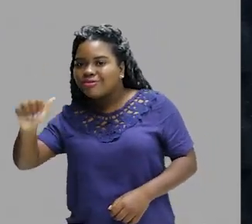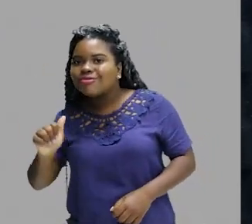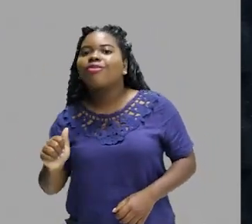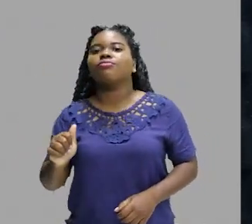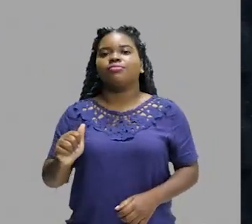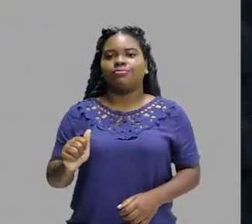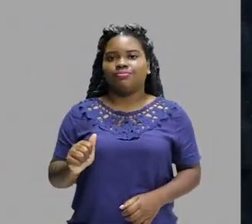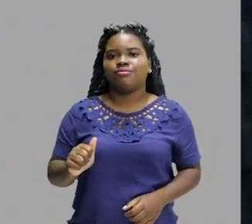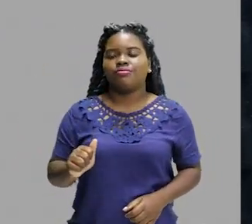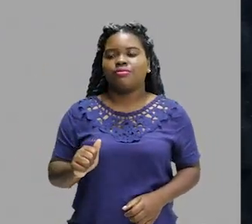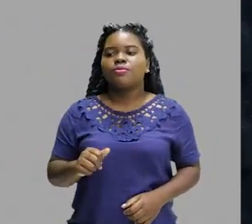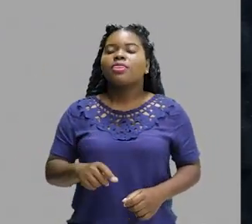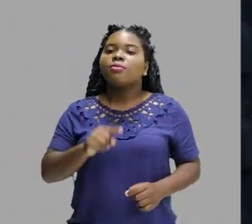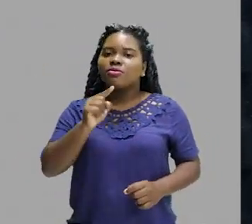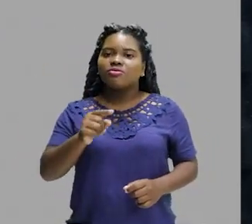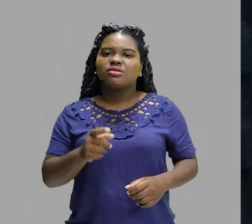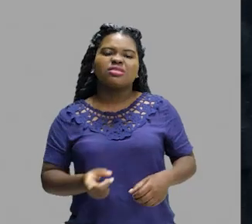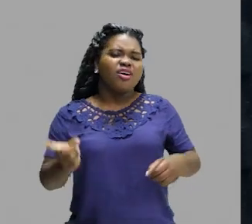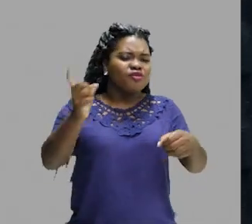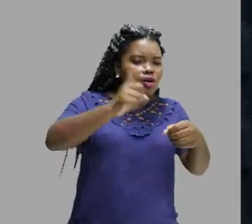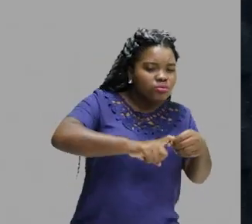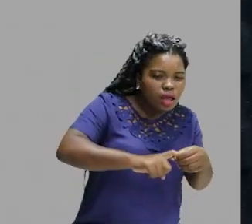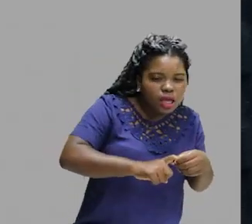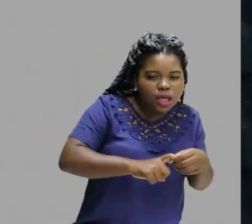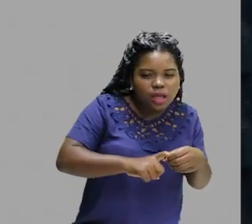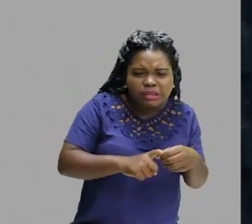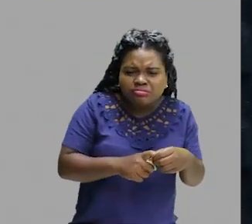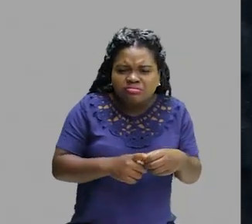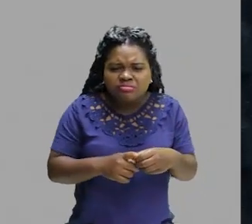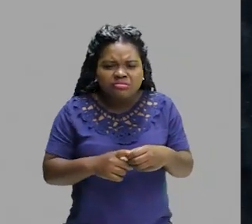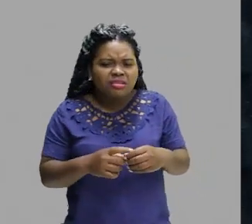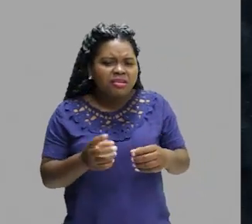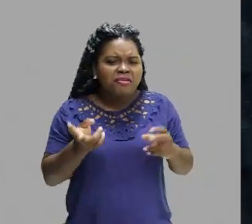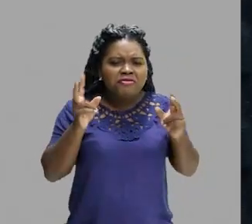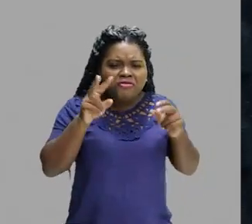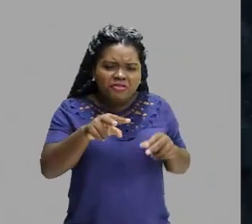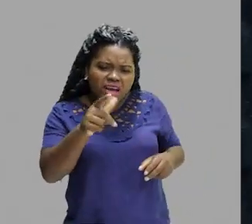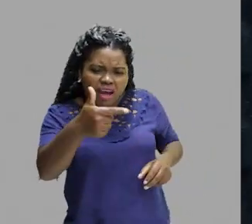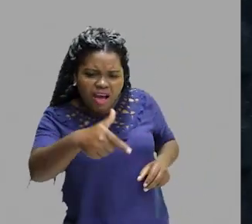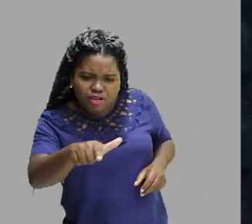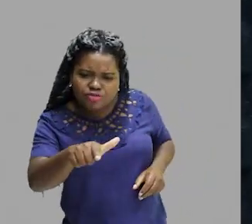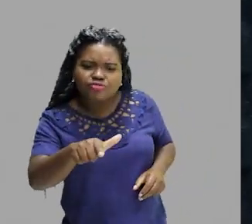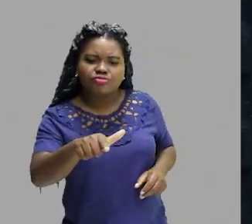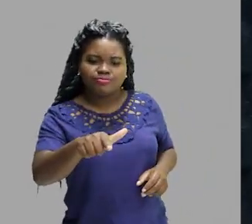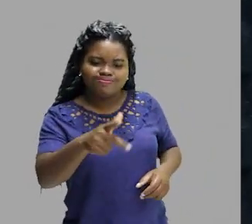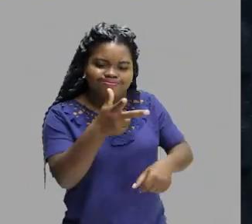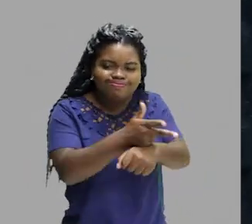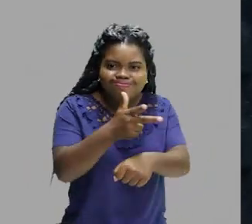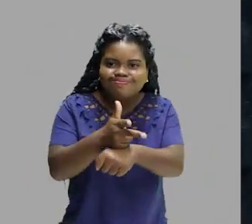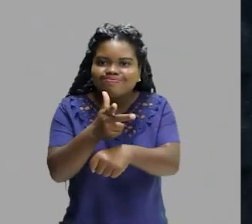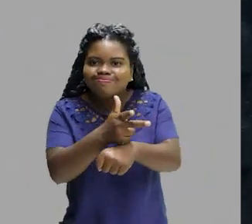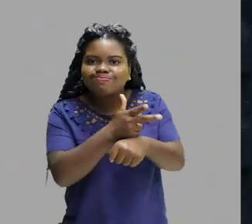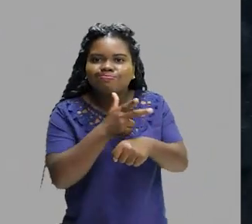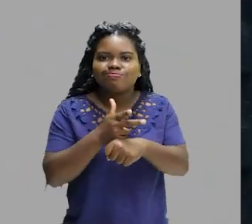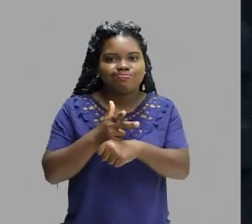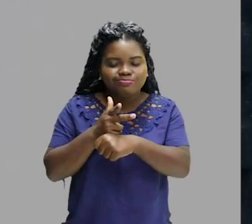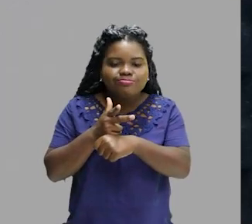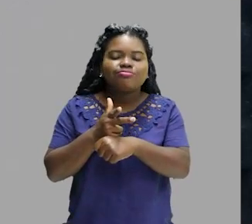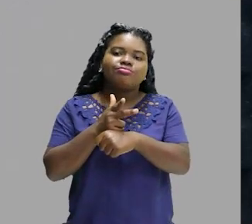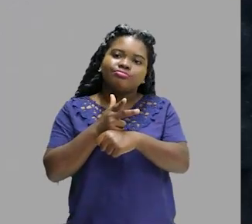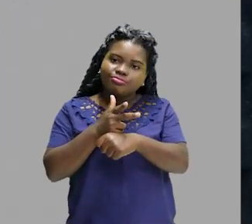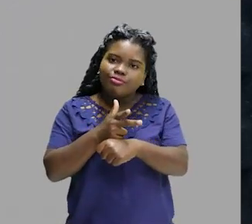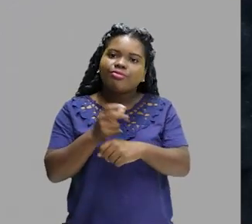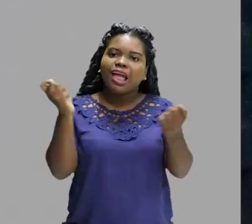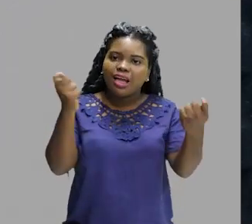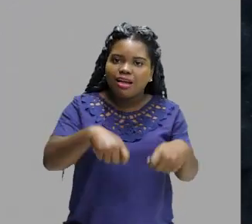reverem, assistir novamente, tirar as dúvidas. Às vezes passa desapercebido uma coisinha e lá, assistindo novamente o